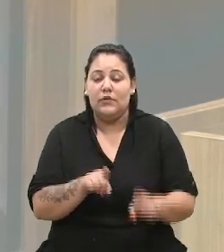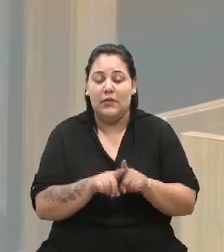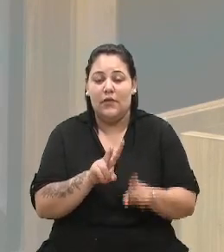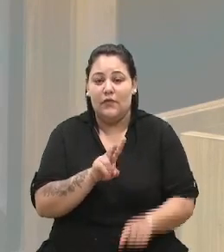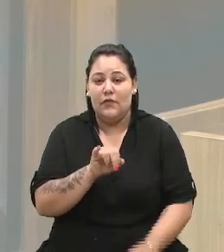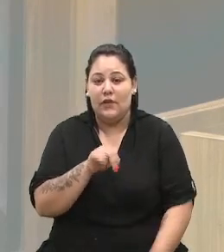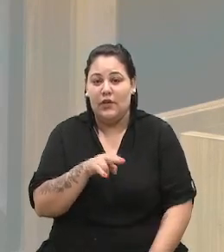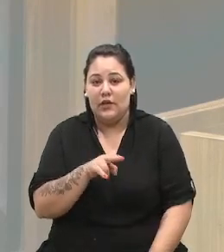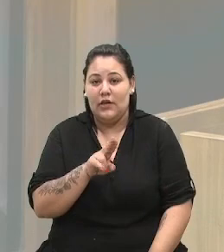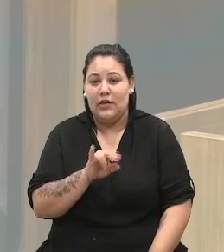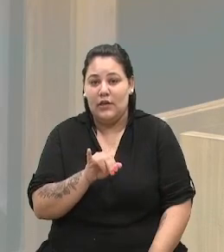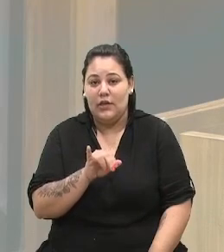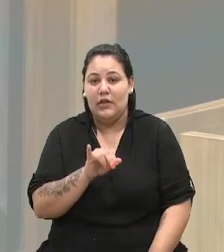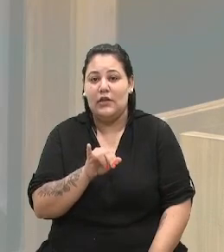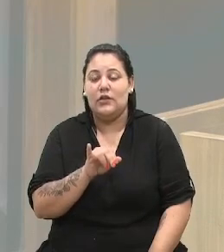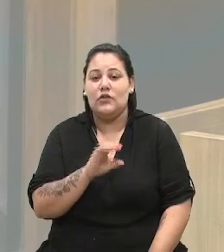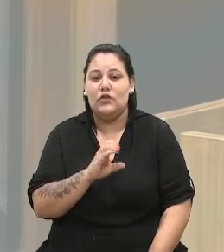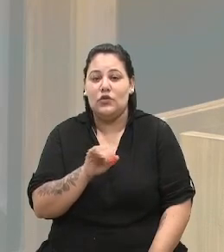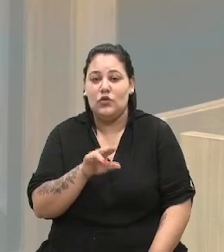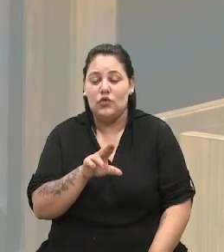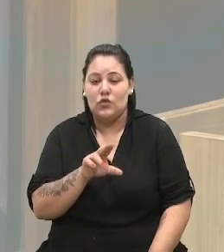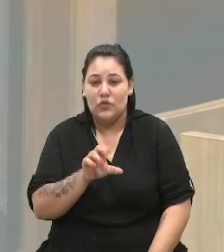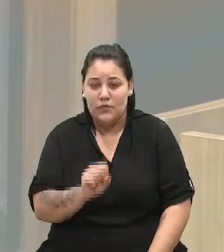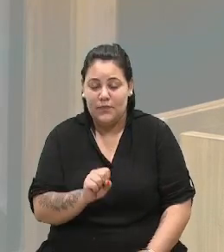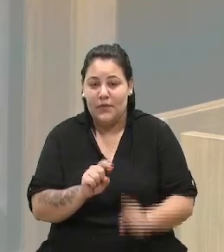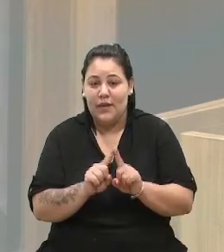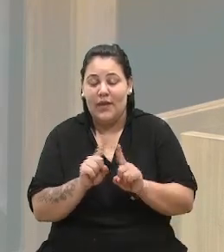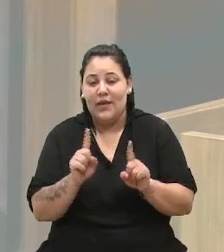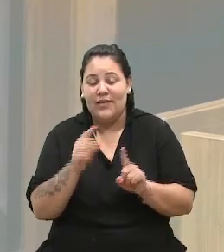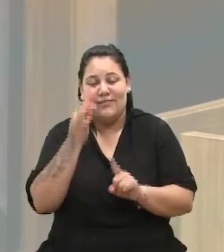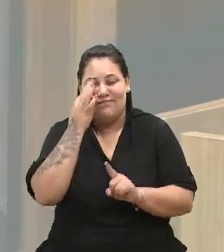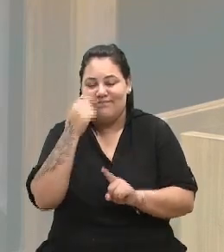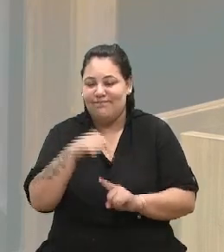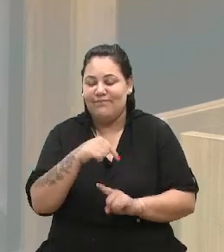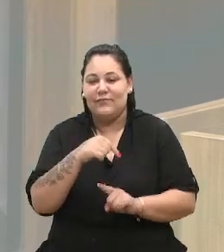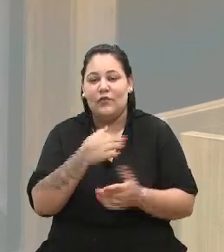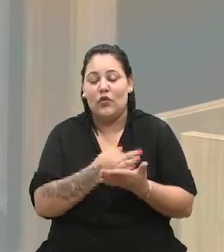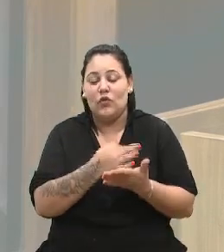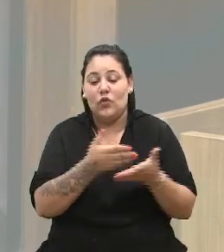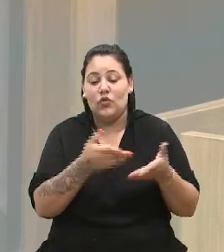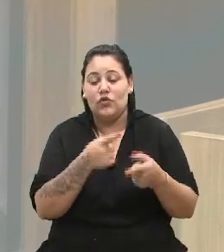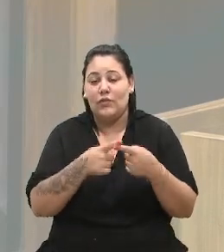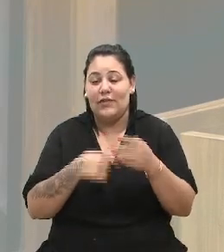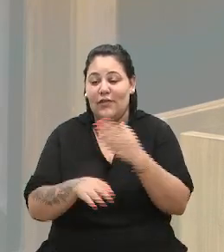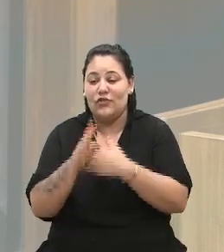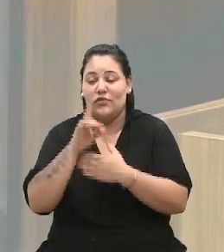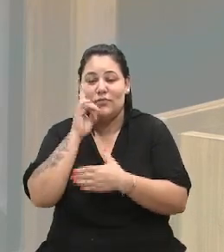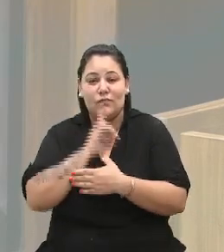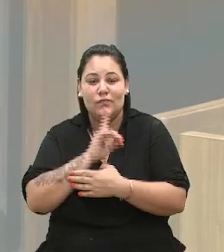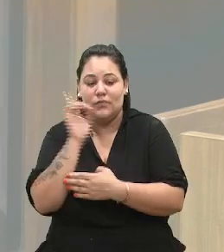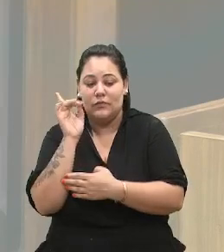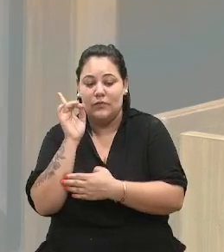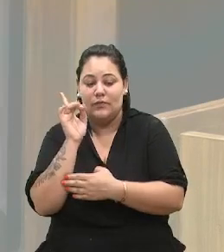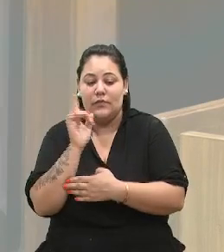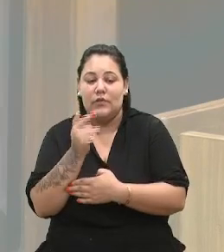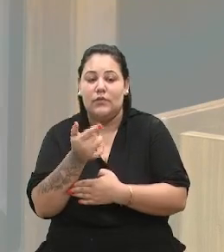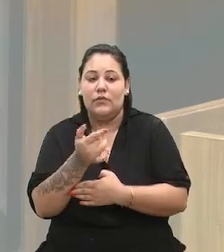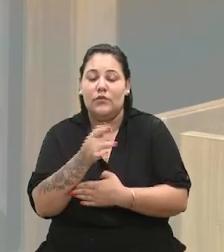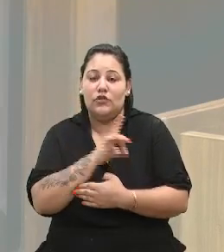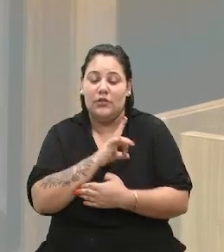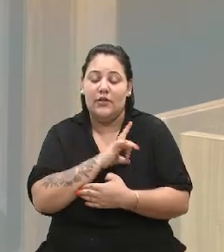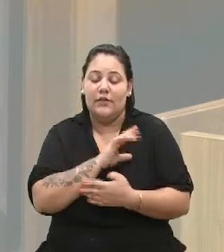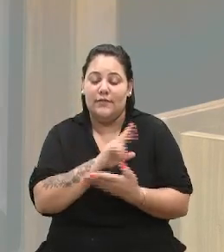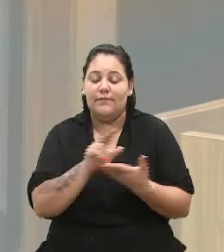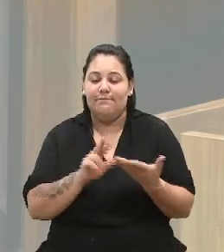está atualmente no Texas, lá num evento sobre inteligência artificial na medicina. Então, nós nunca tivemos tantos representantes